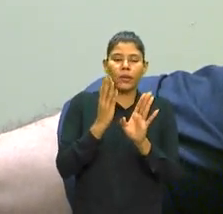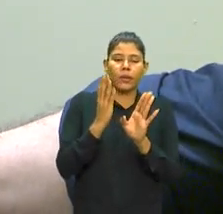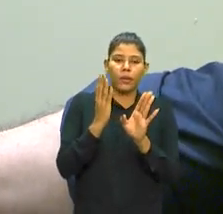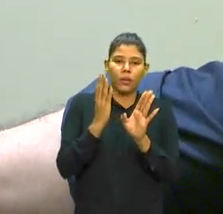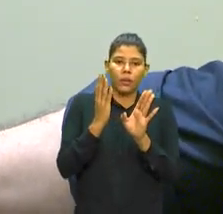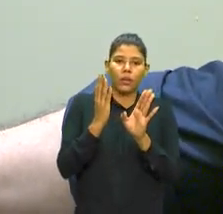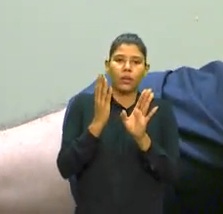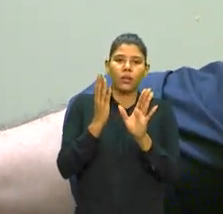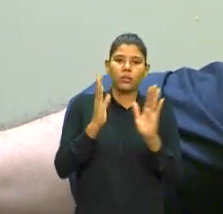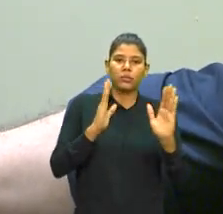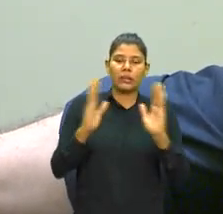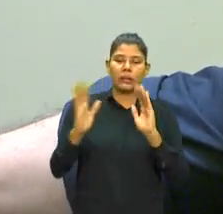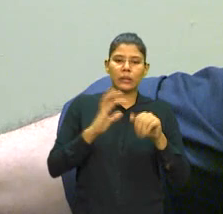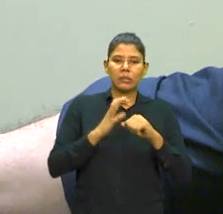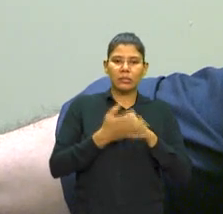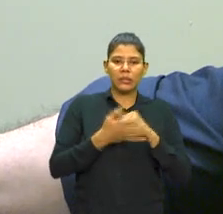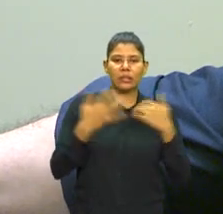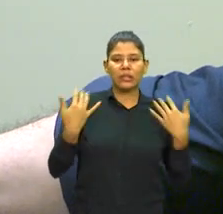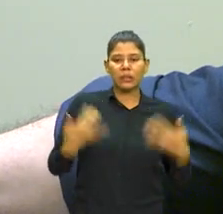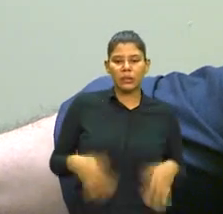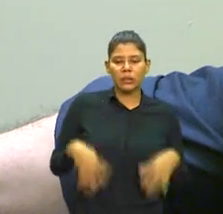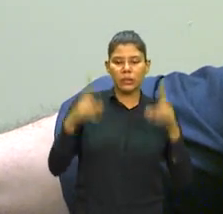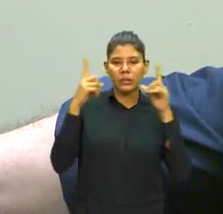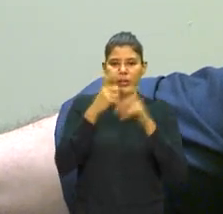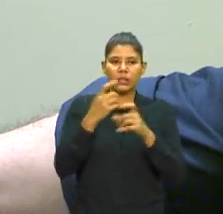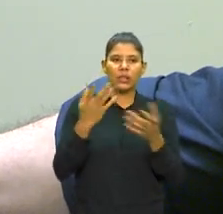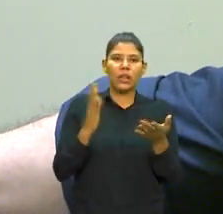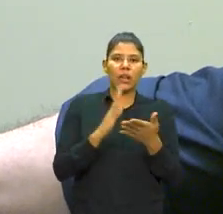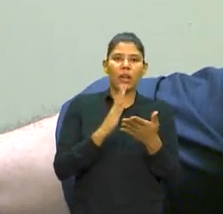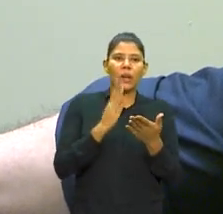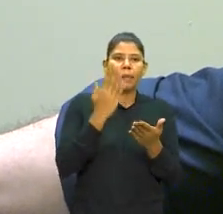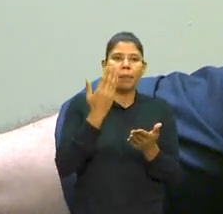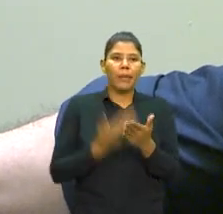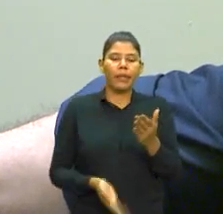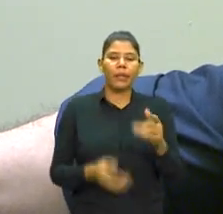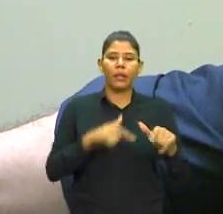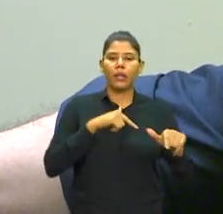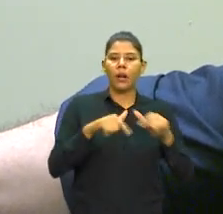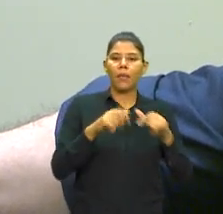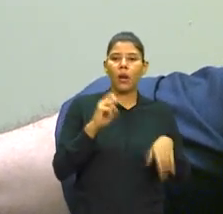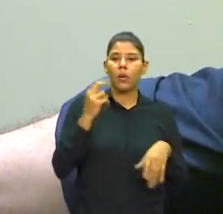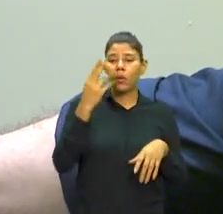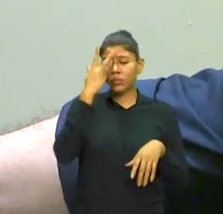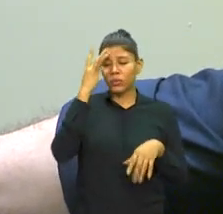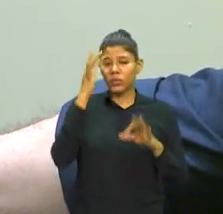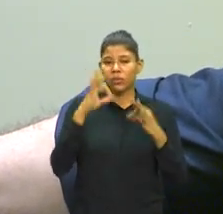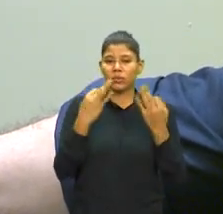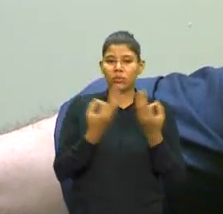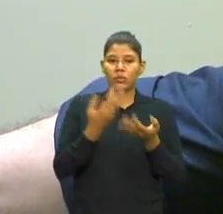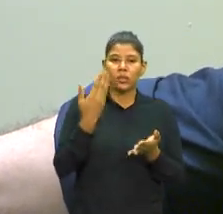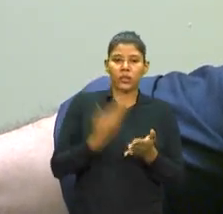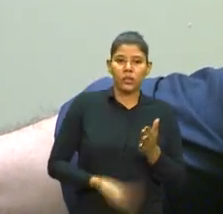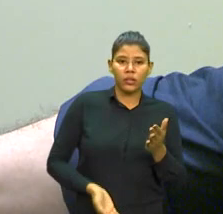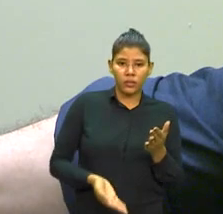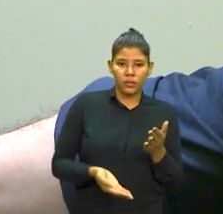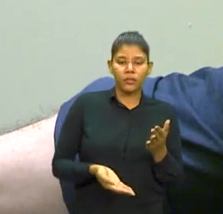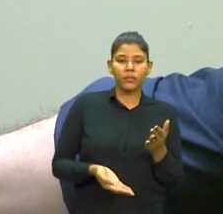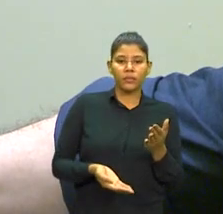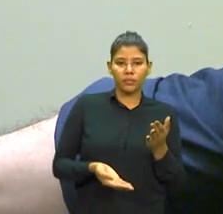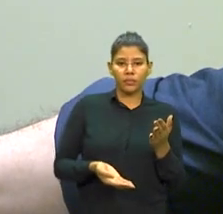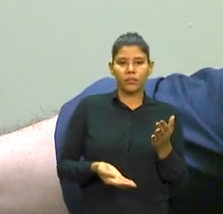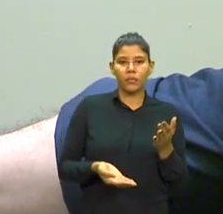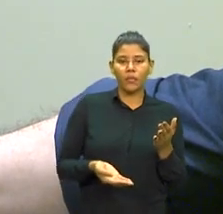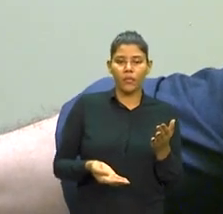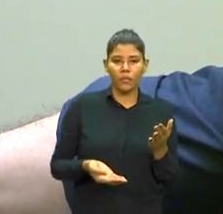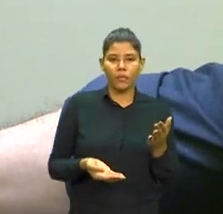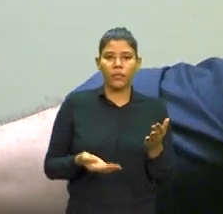o período de pandemia ou porque se perdeu o emprego alguém da família perdeu emprego ou porque foi pego de calças curtas sem nenhuma reserva